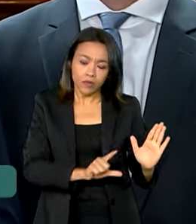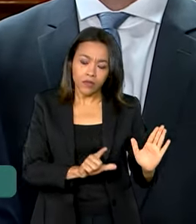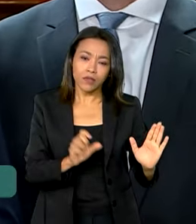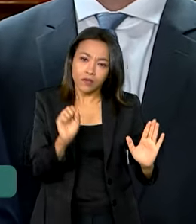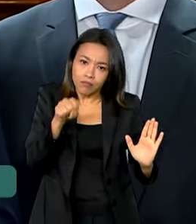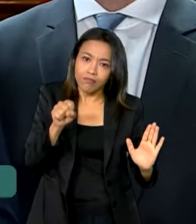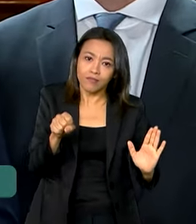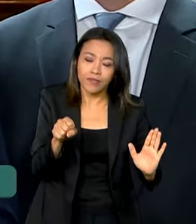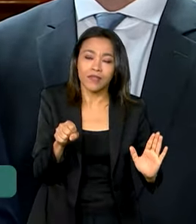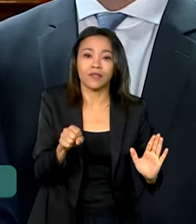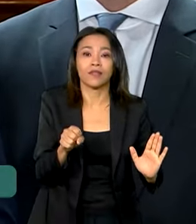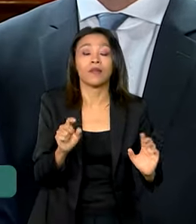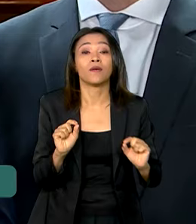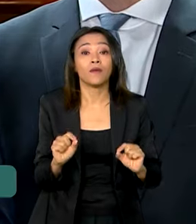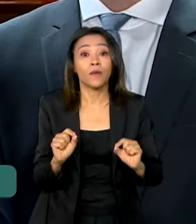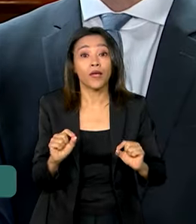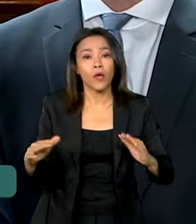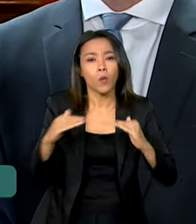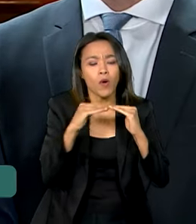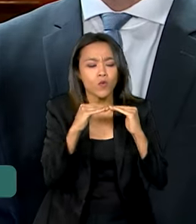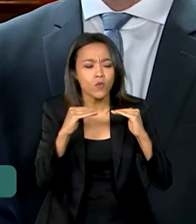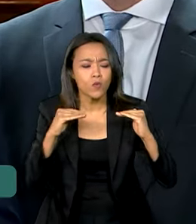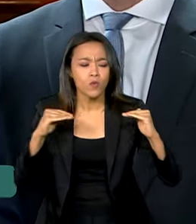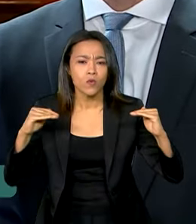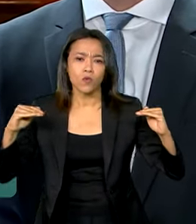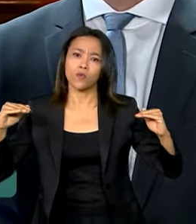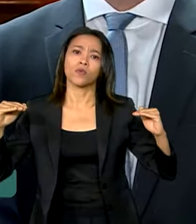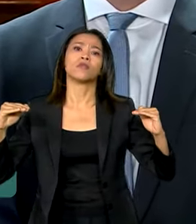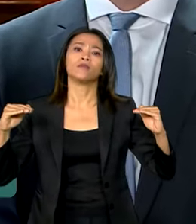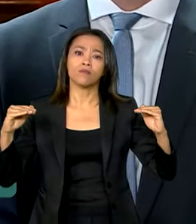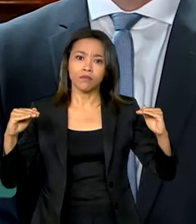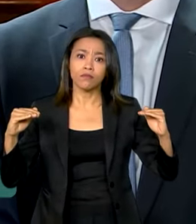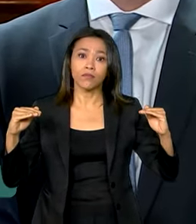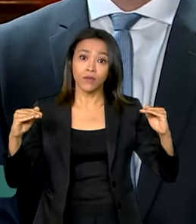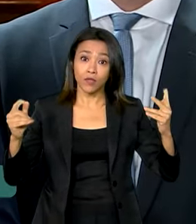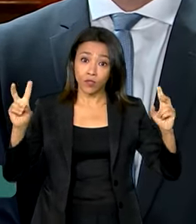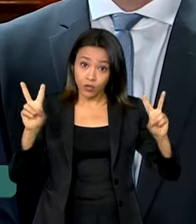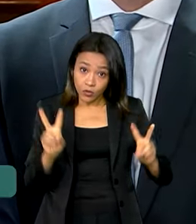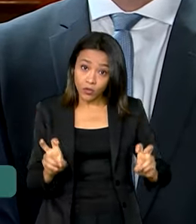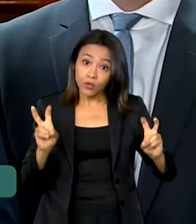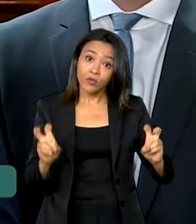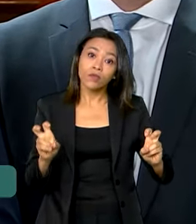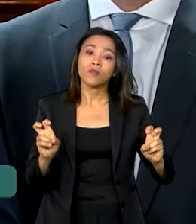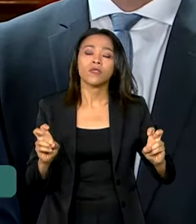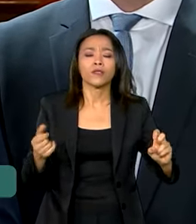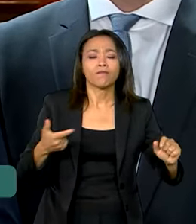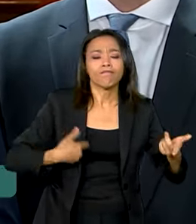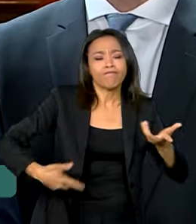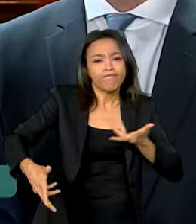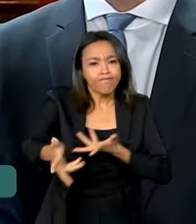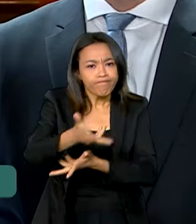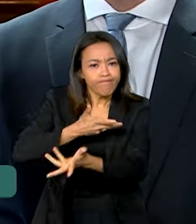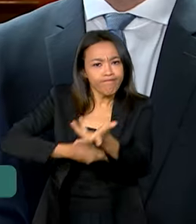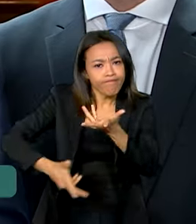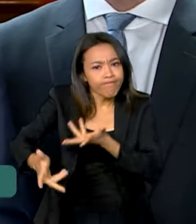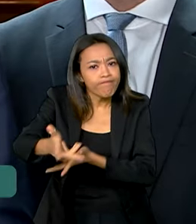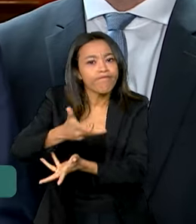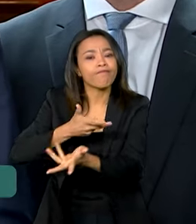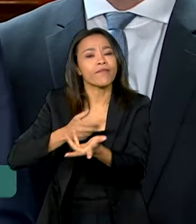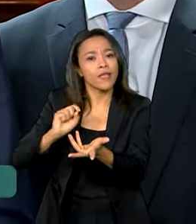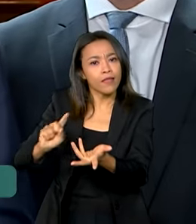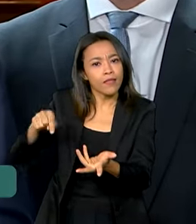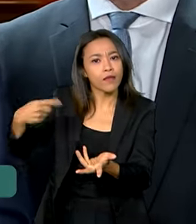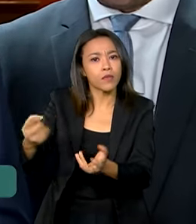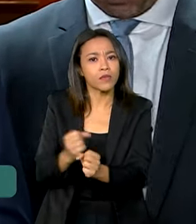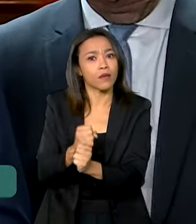n de conseguir uma estabilidade eh da relação de da PIB dos gastos públicos depois